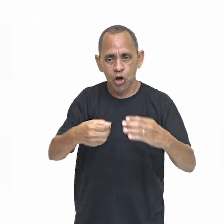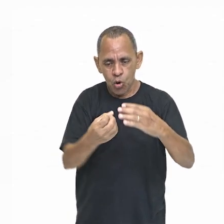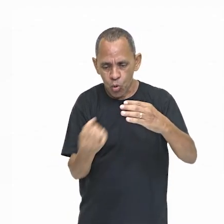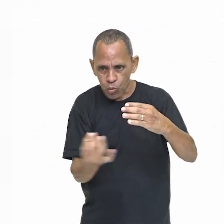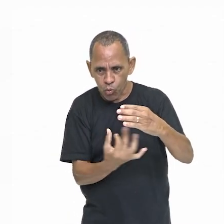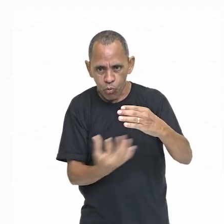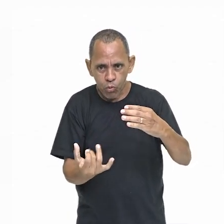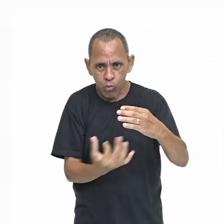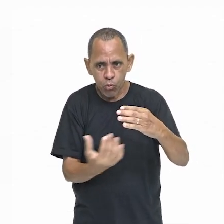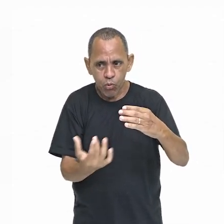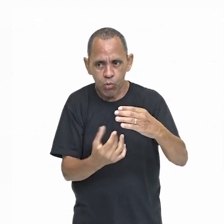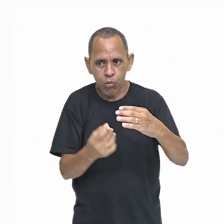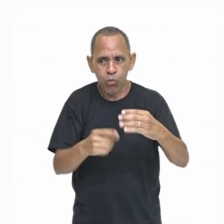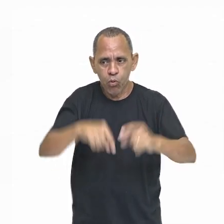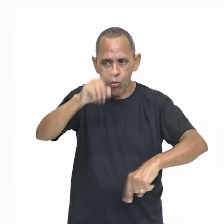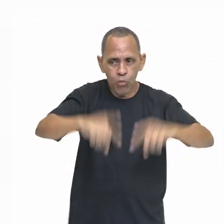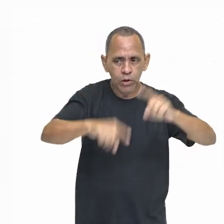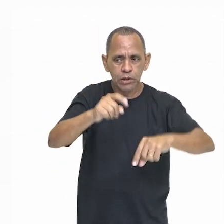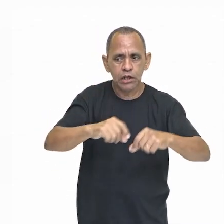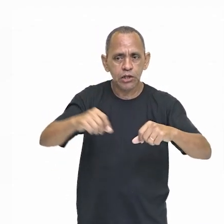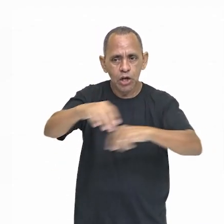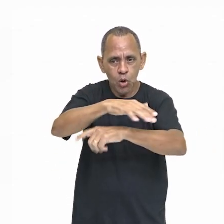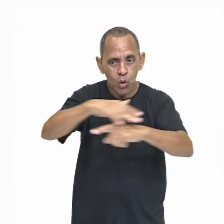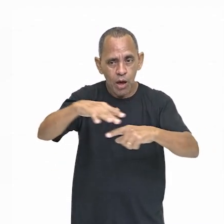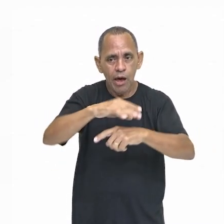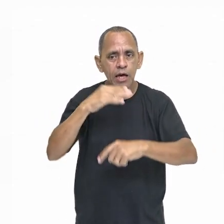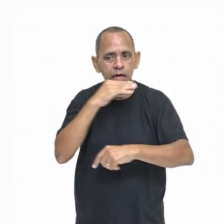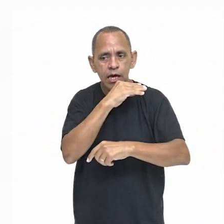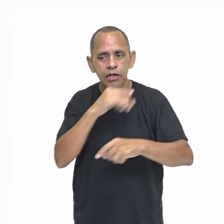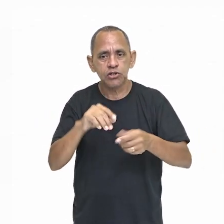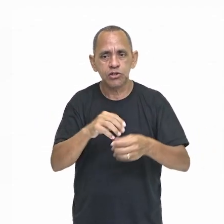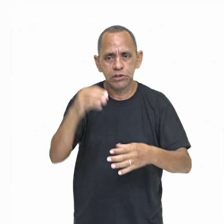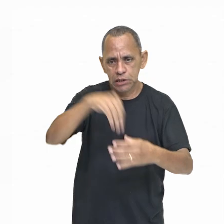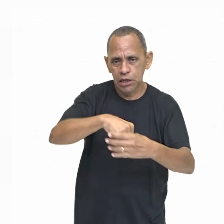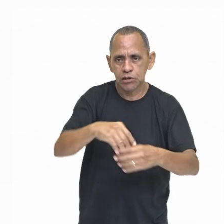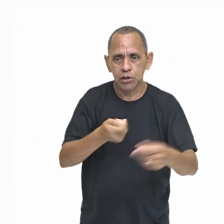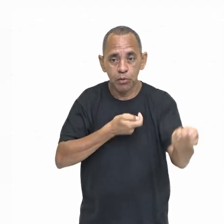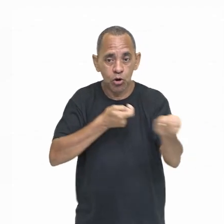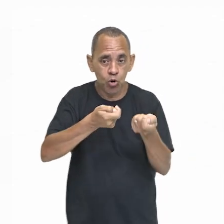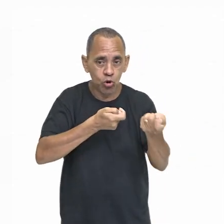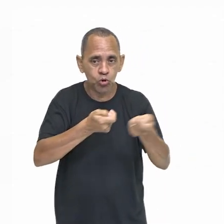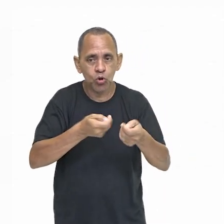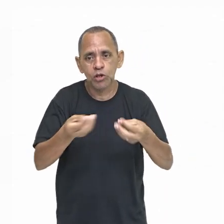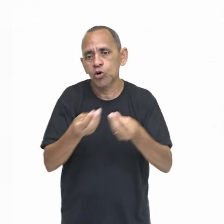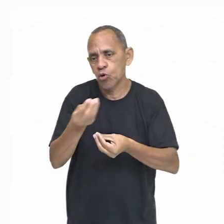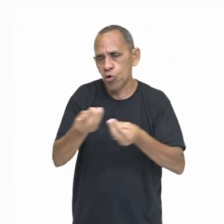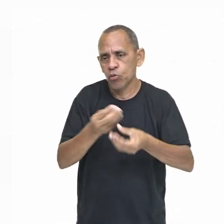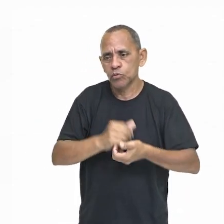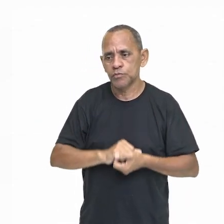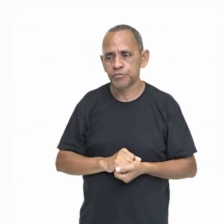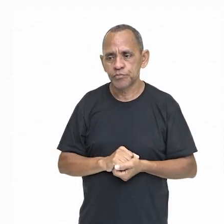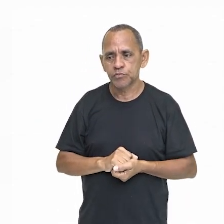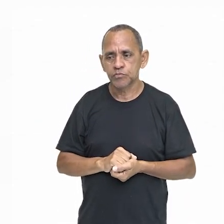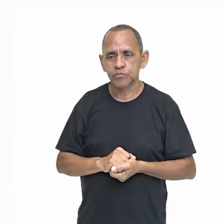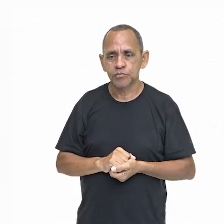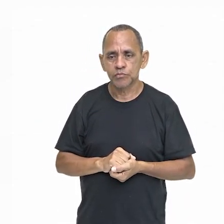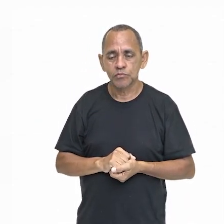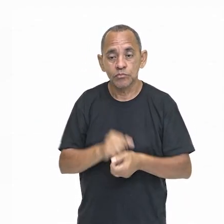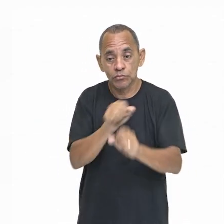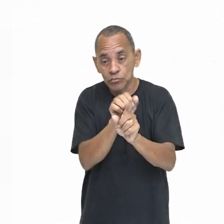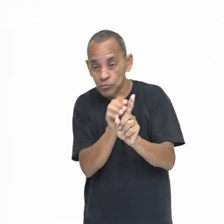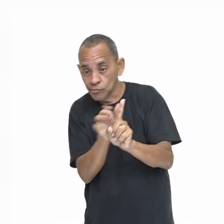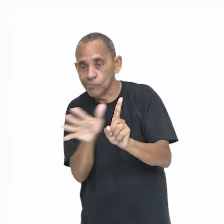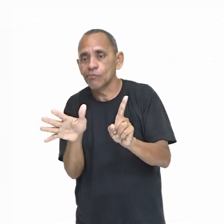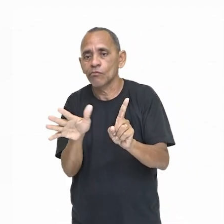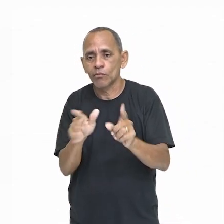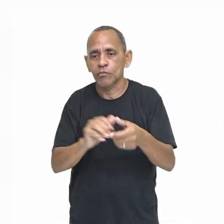radiação ou a convecção. Aí você pode estar se perguntando, professora, mas